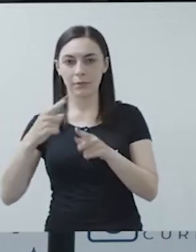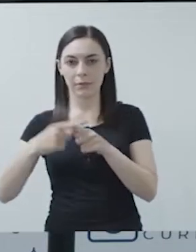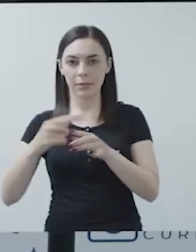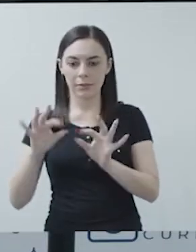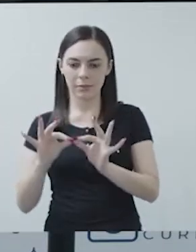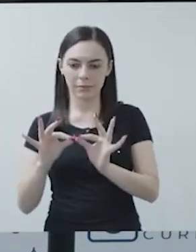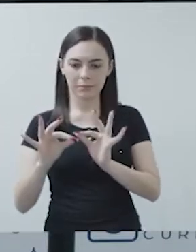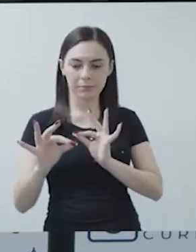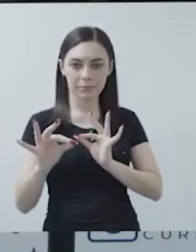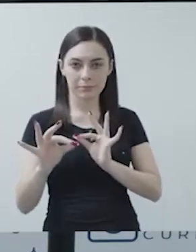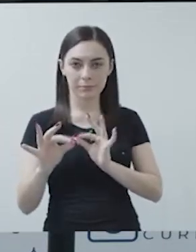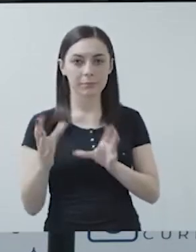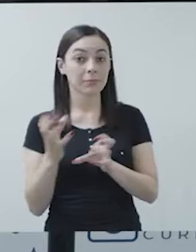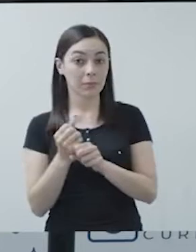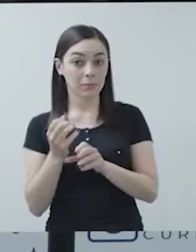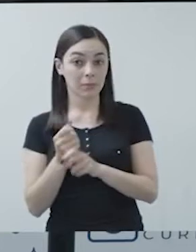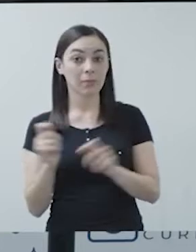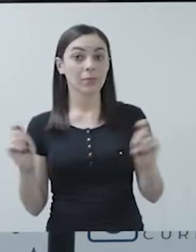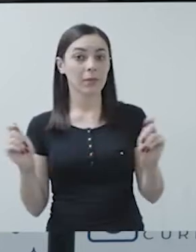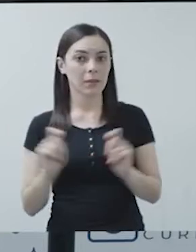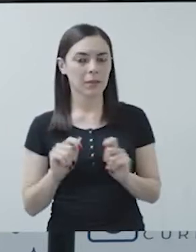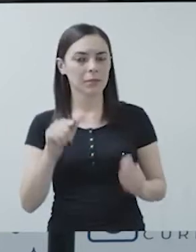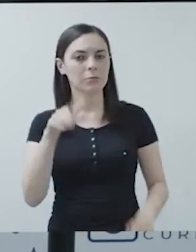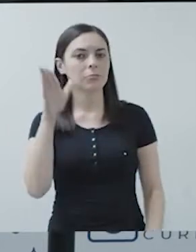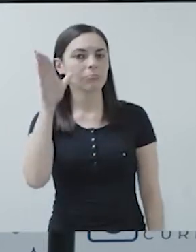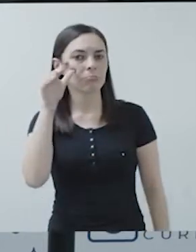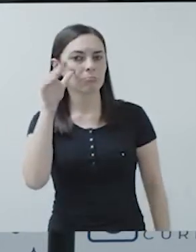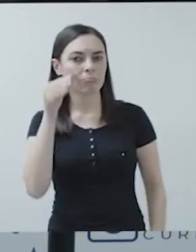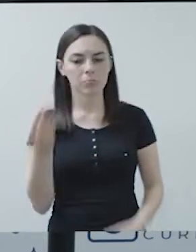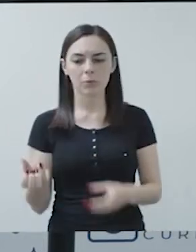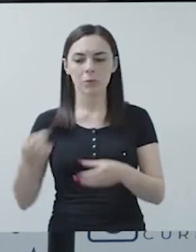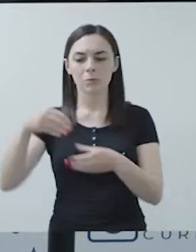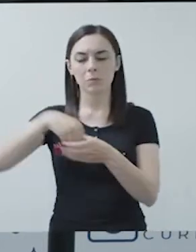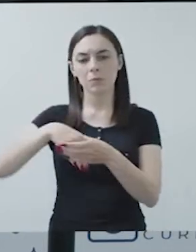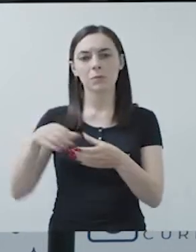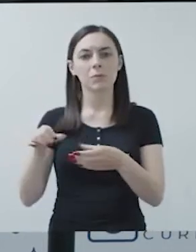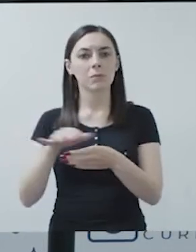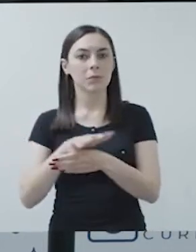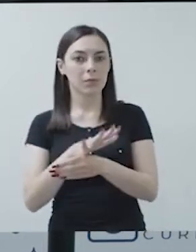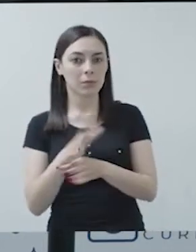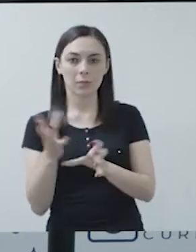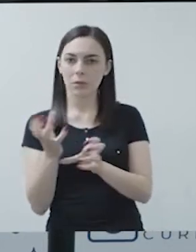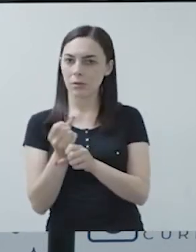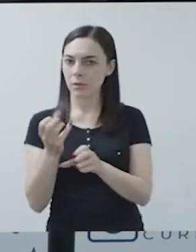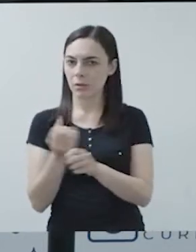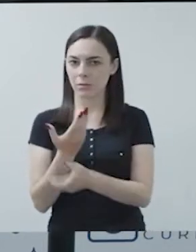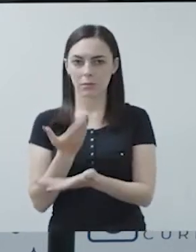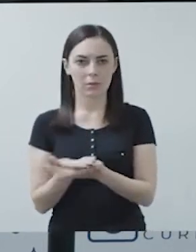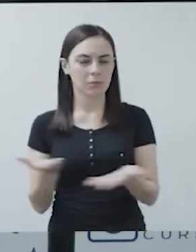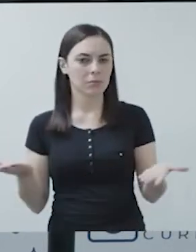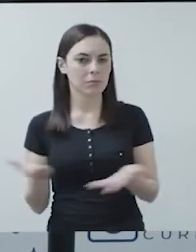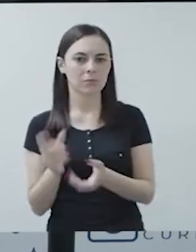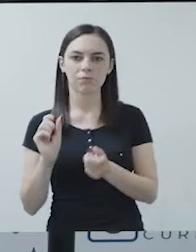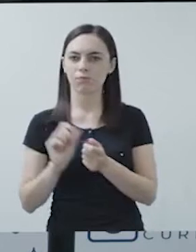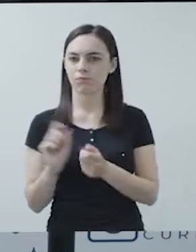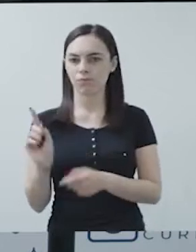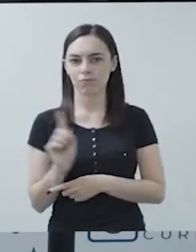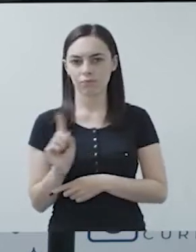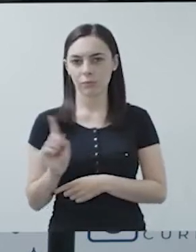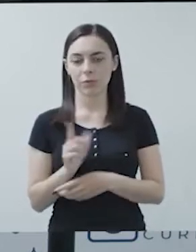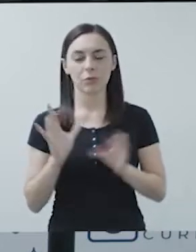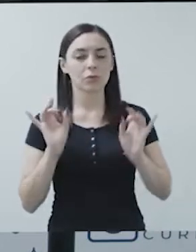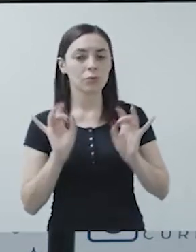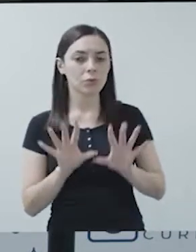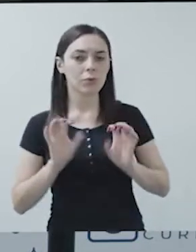um cálculo que dá para ser feito também para você saber o volume. Mas esse cálculo nós não vamos fazer hoje na aula. Nós vamos